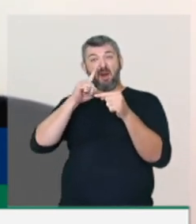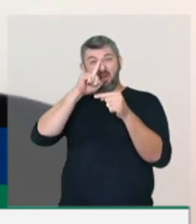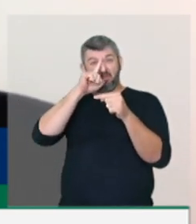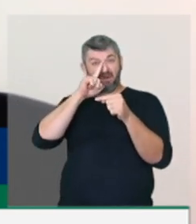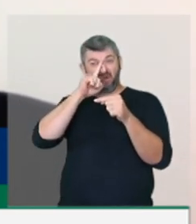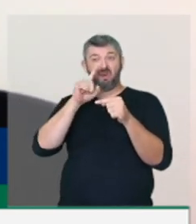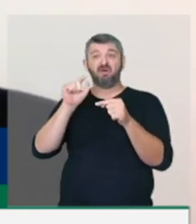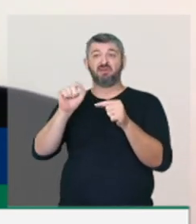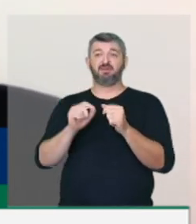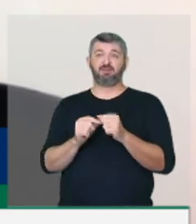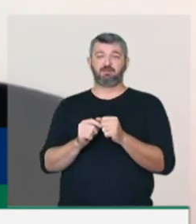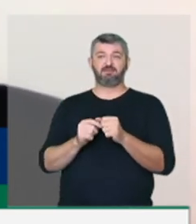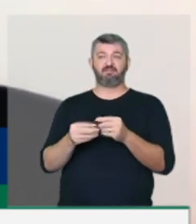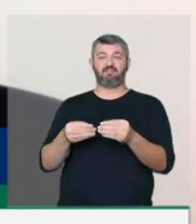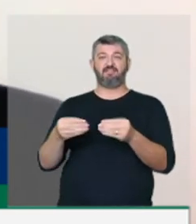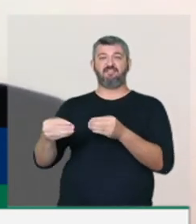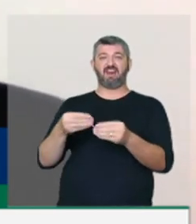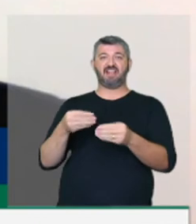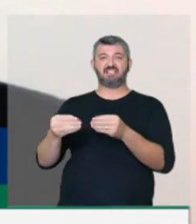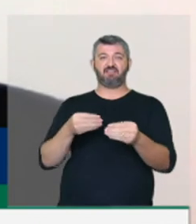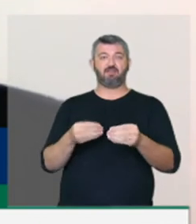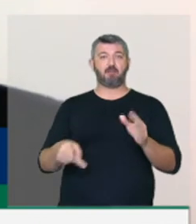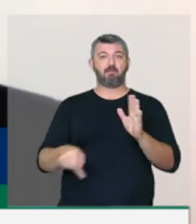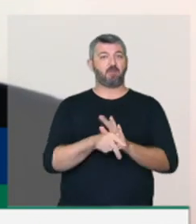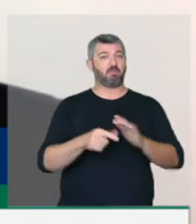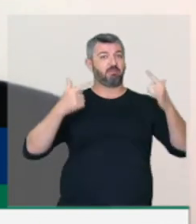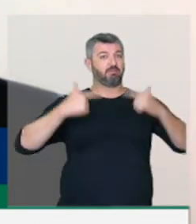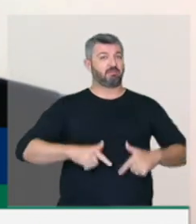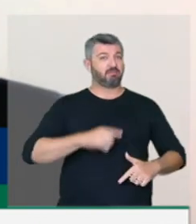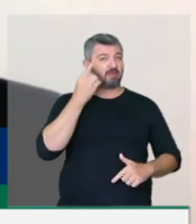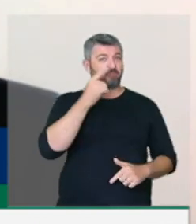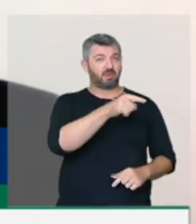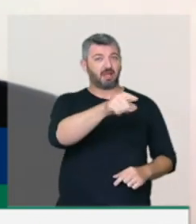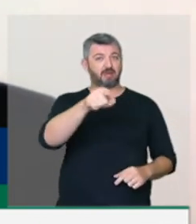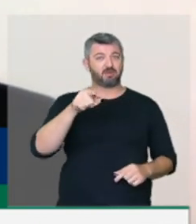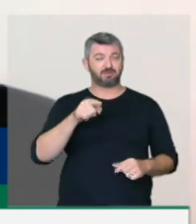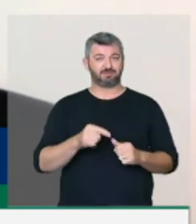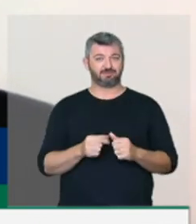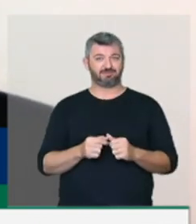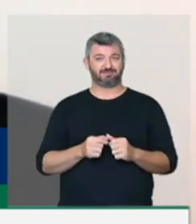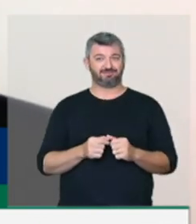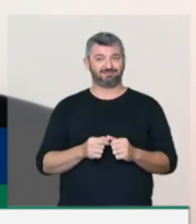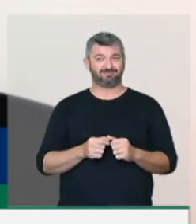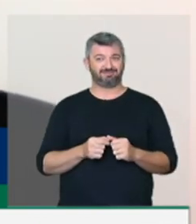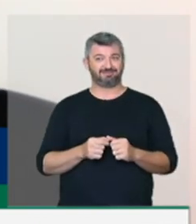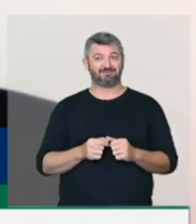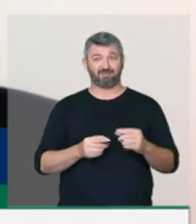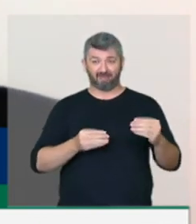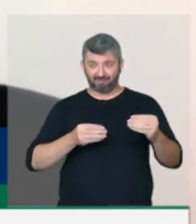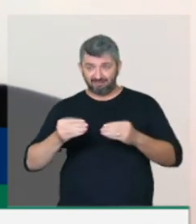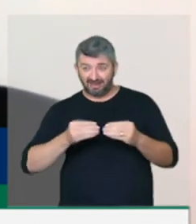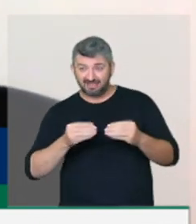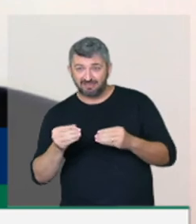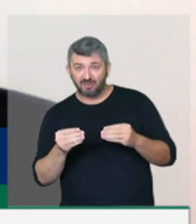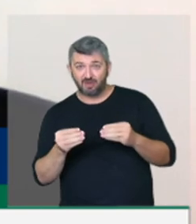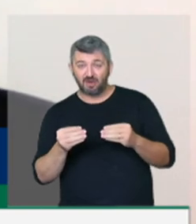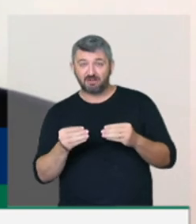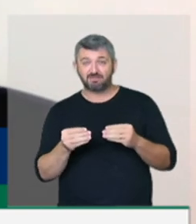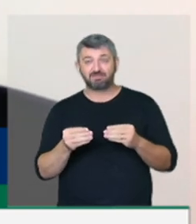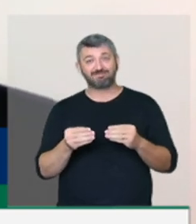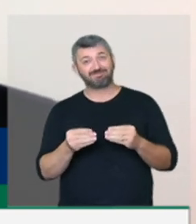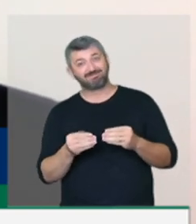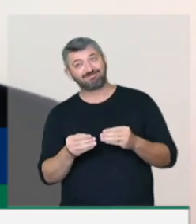perigosamente de uma flexibilização das imunidades dos senhores e senhoras parlamentares. Flexibilização essa